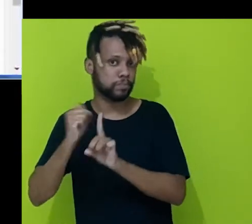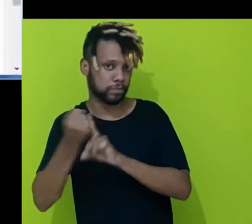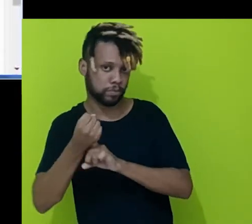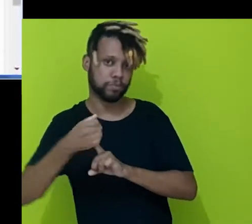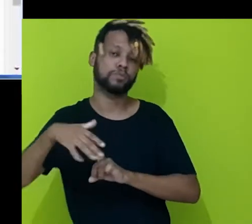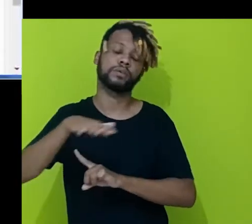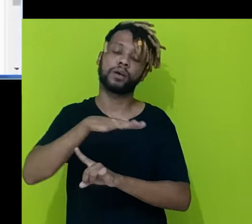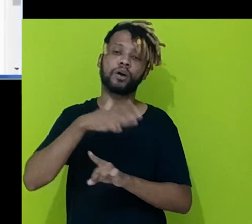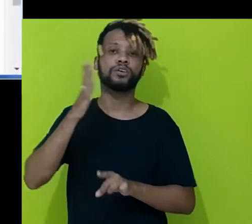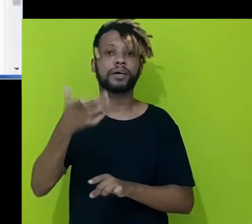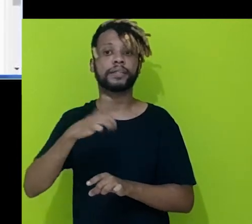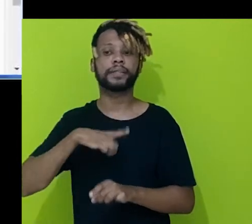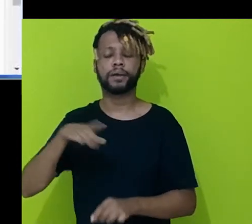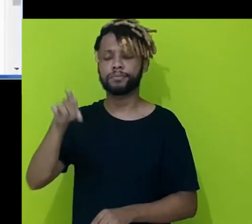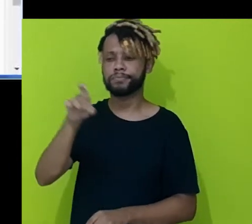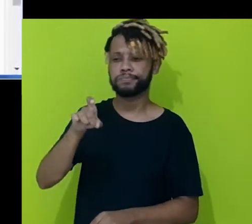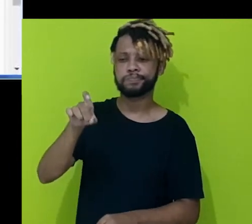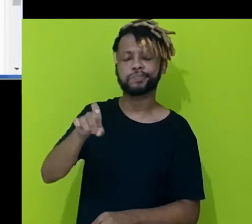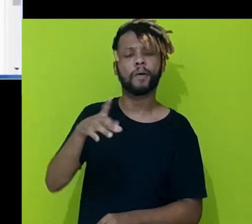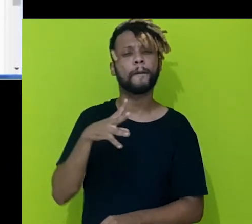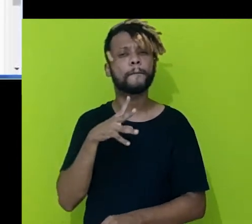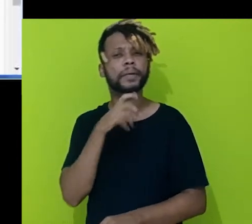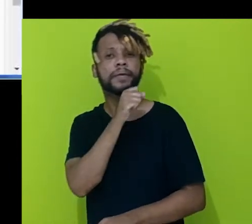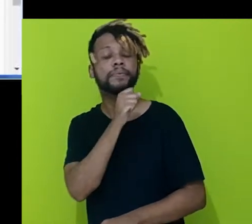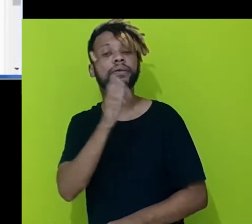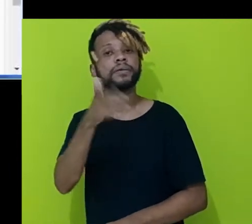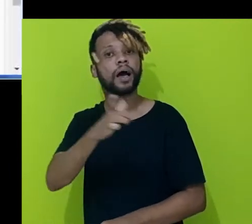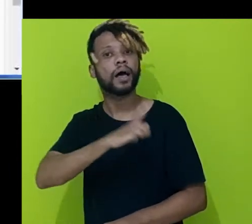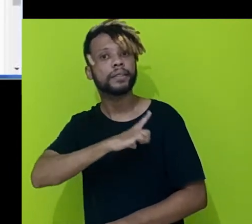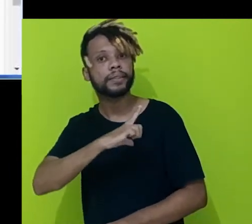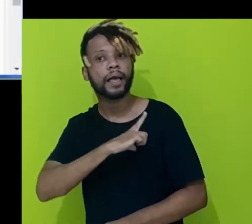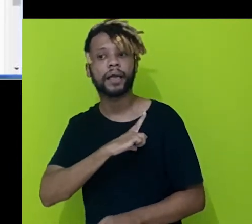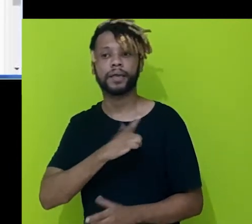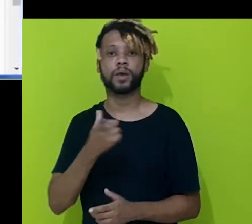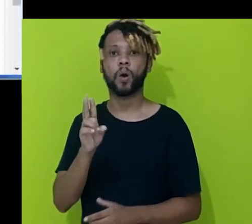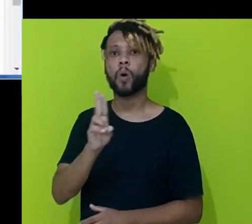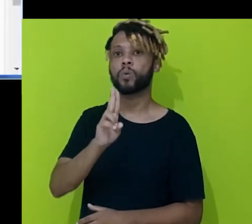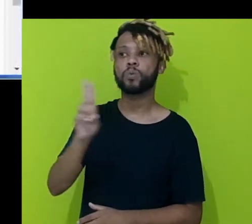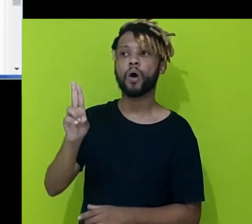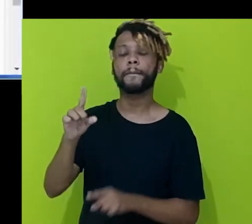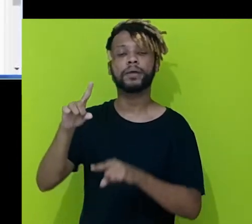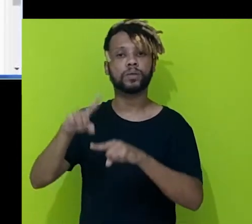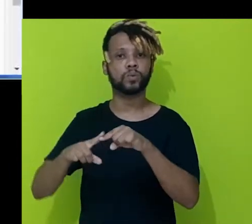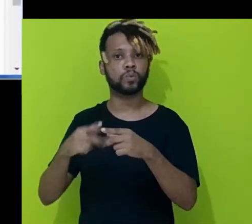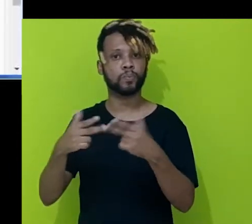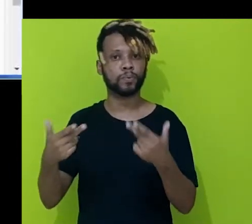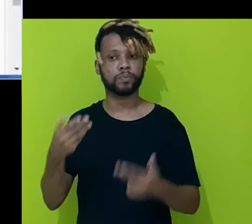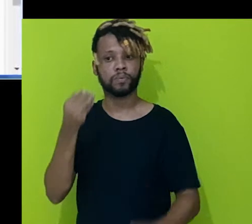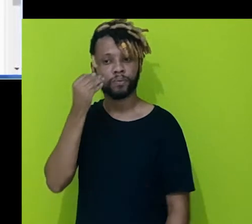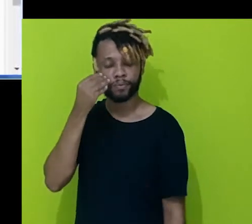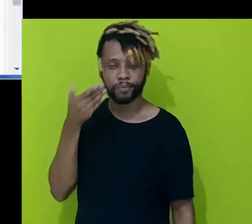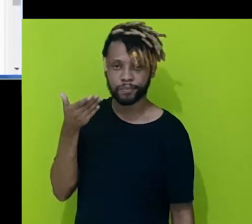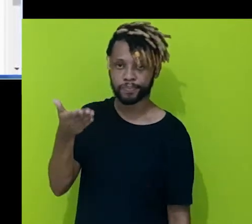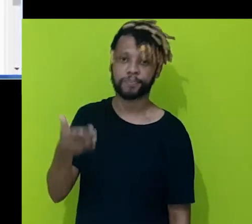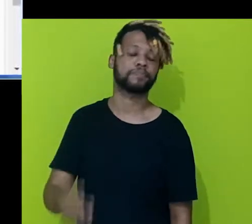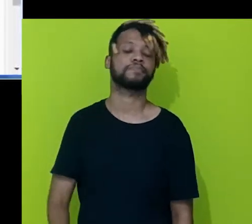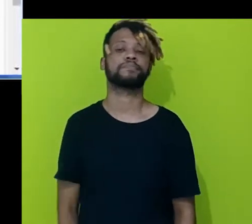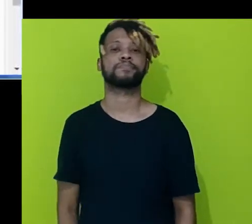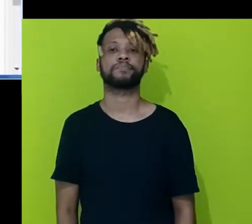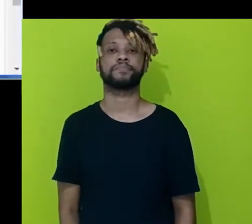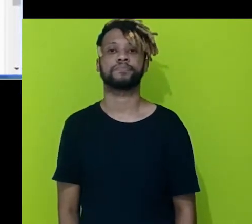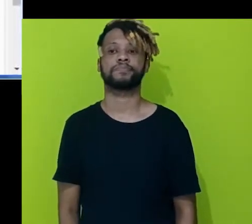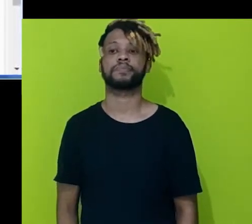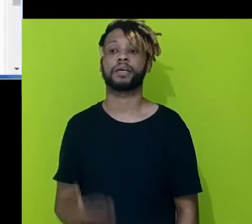eu já venho direto aqui e observem que já existe até o nome do produto. Esse produto, ele